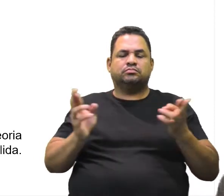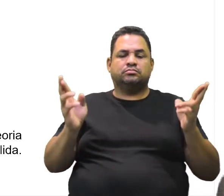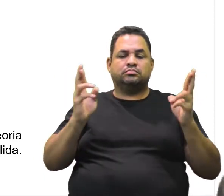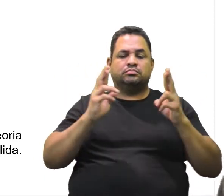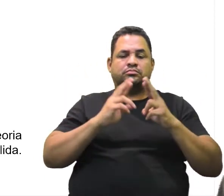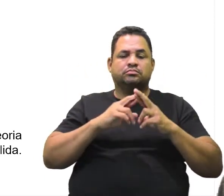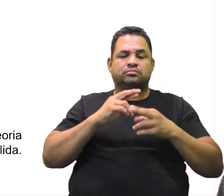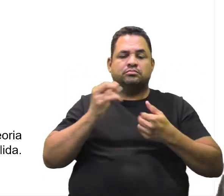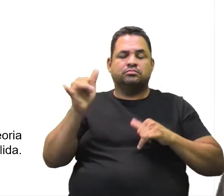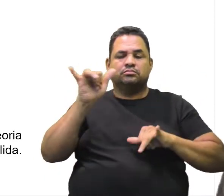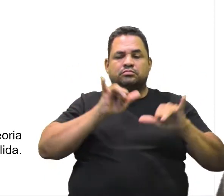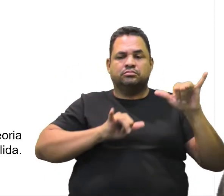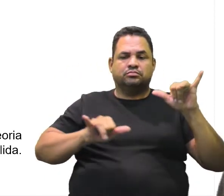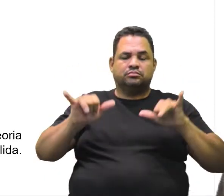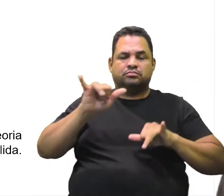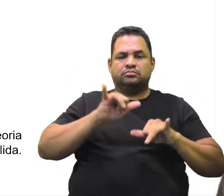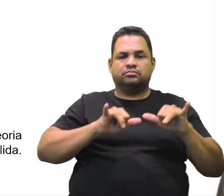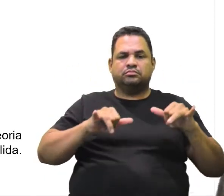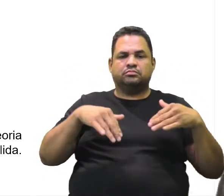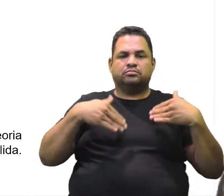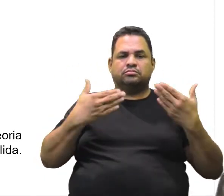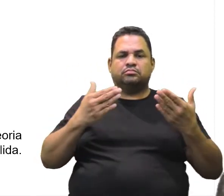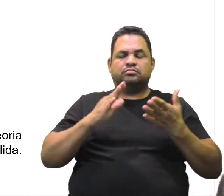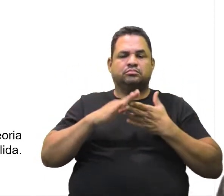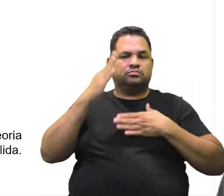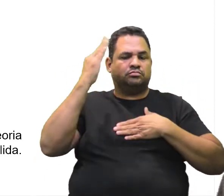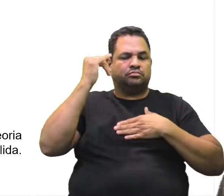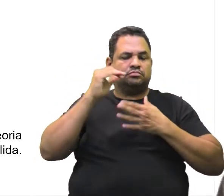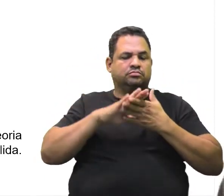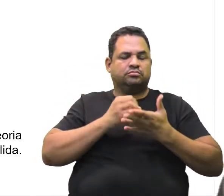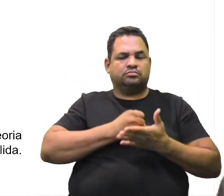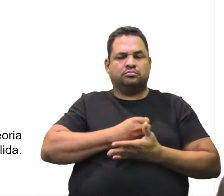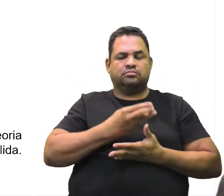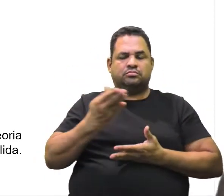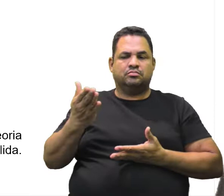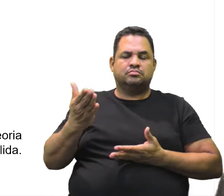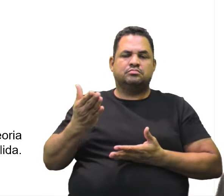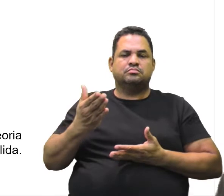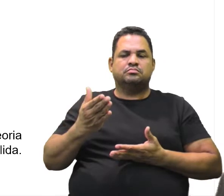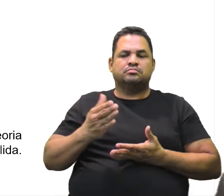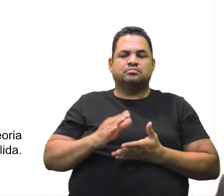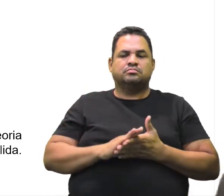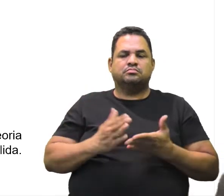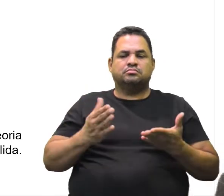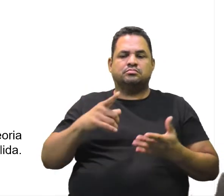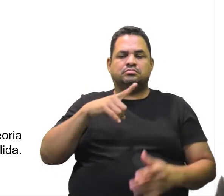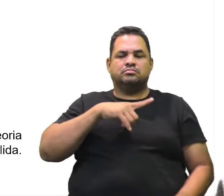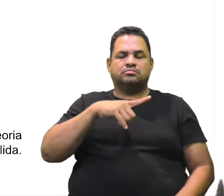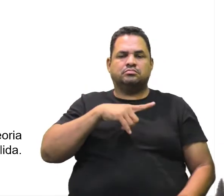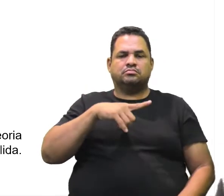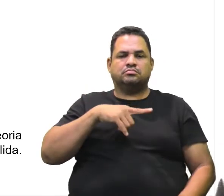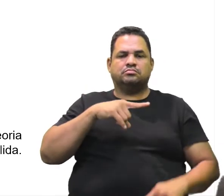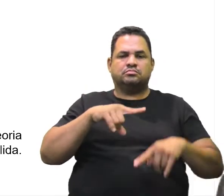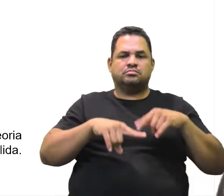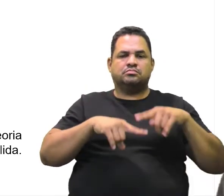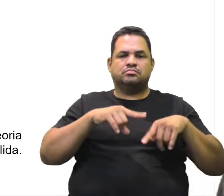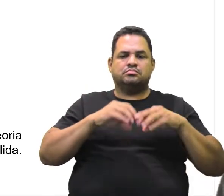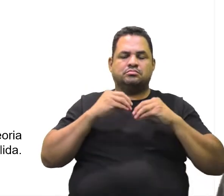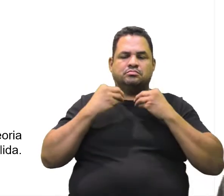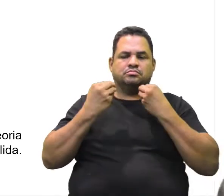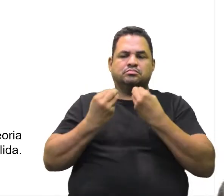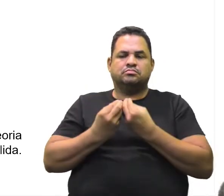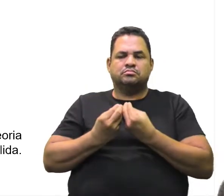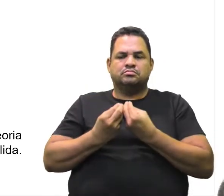reações químicas estequiometricamente, sabemos que a quantidade que existe no produto dessa